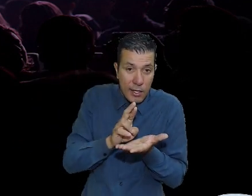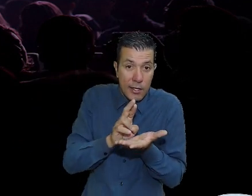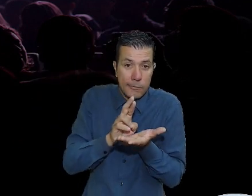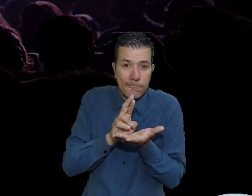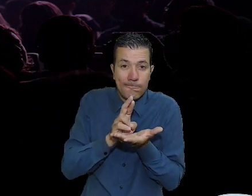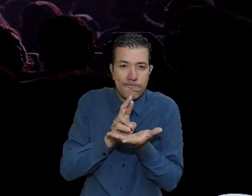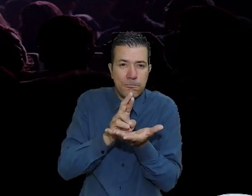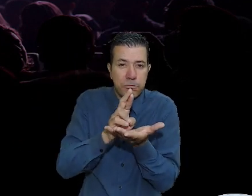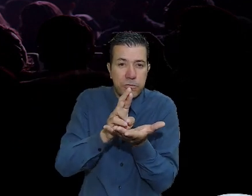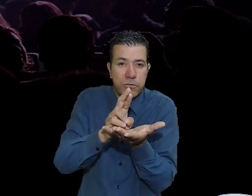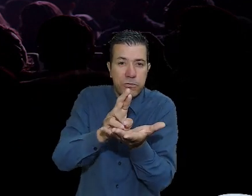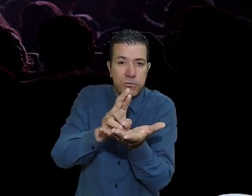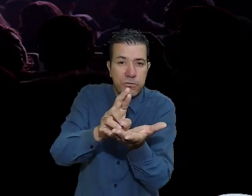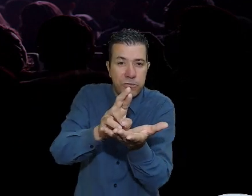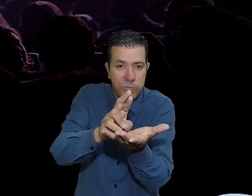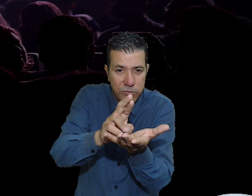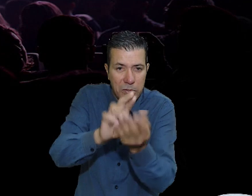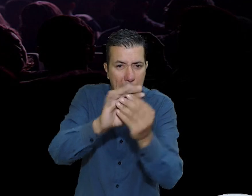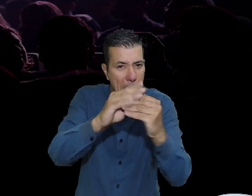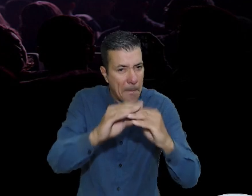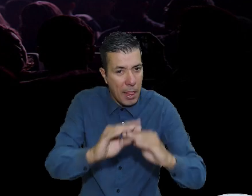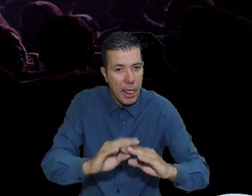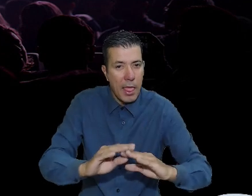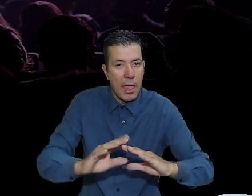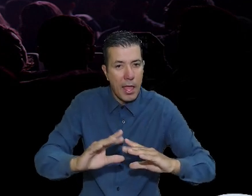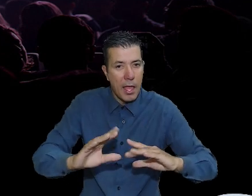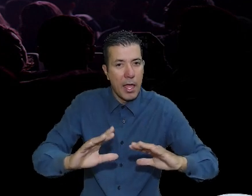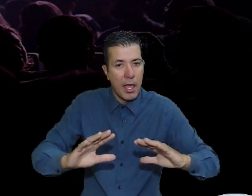não falhará.